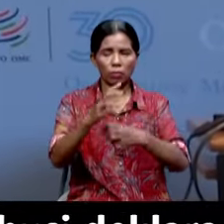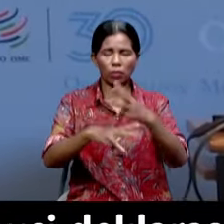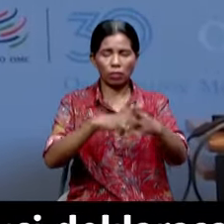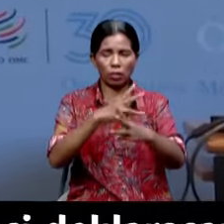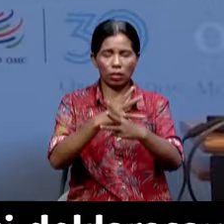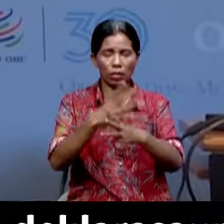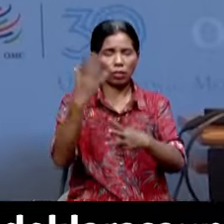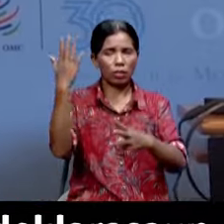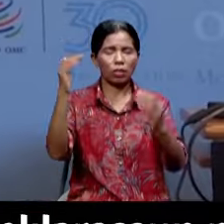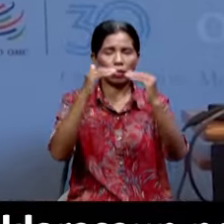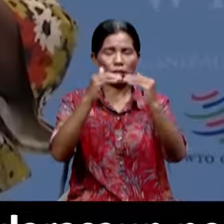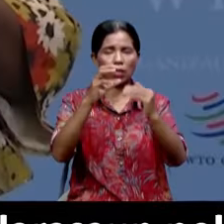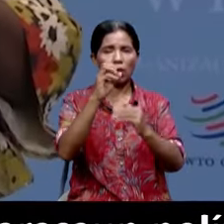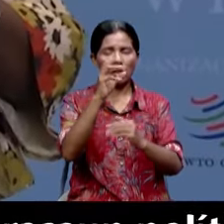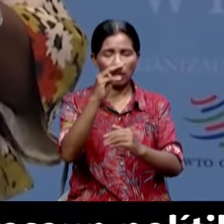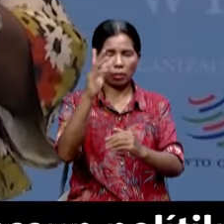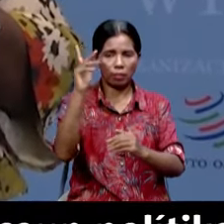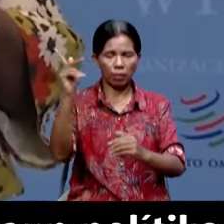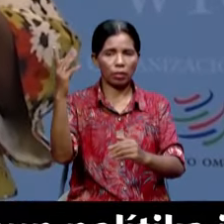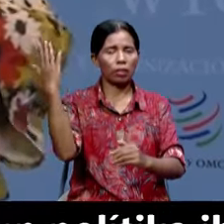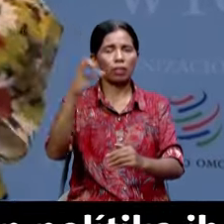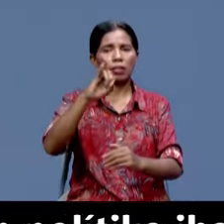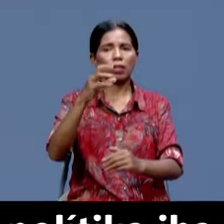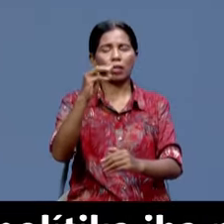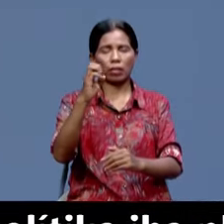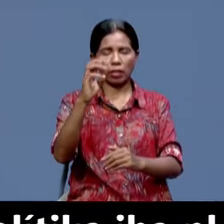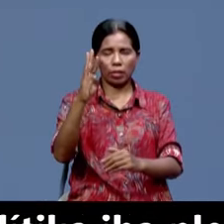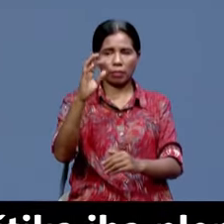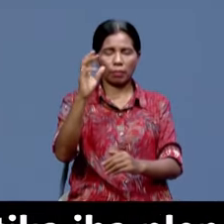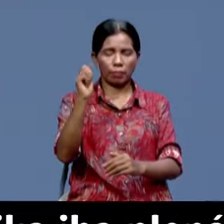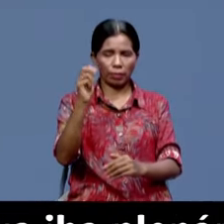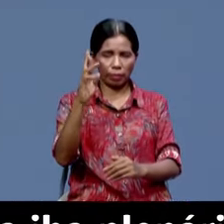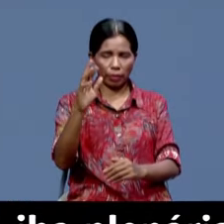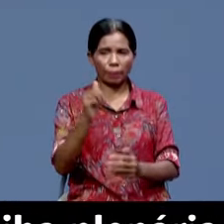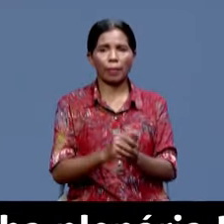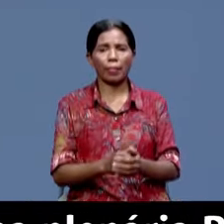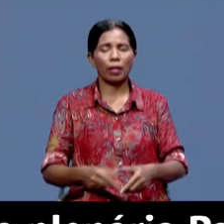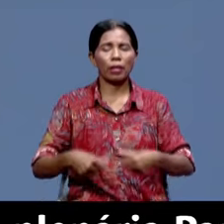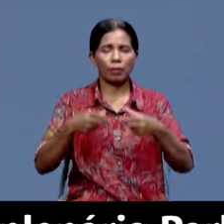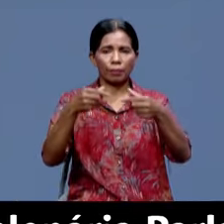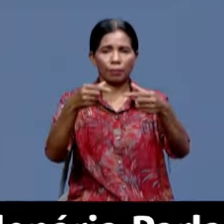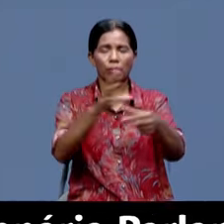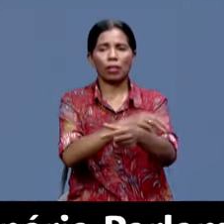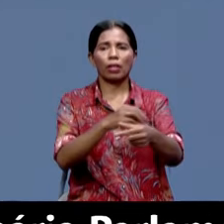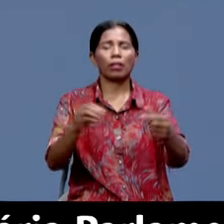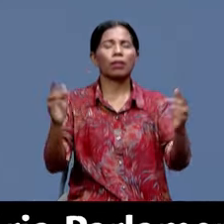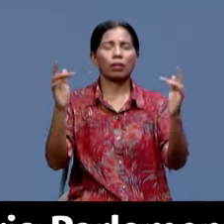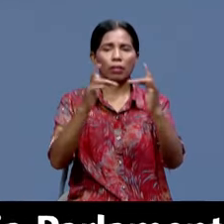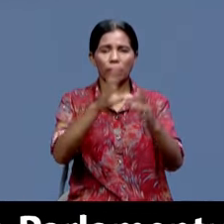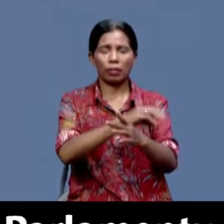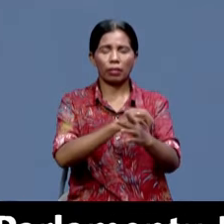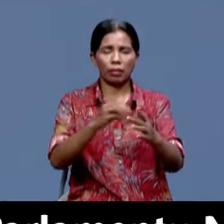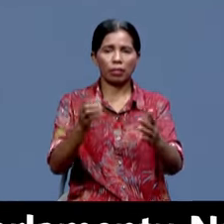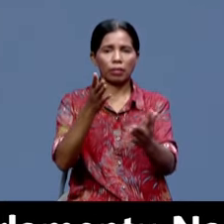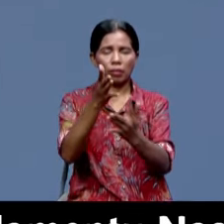e Assembleia Geral OMK Nian e a Genebra Suíça Segunda-Ne. Ao foi na entrega protocolo adesão no instrumento aceitação